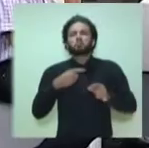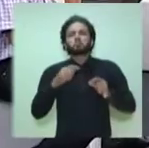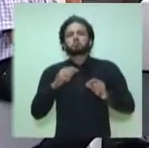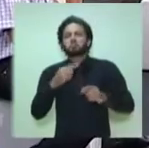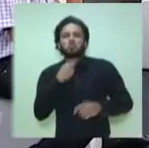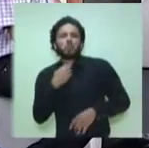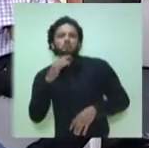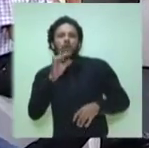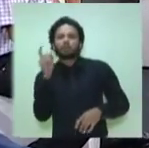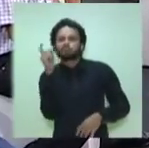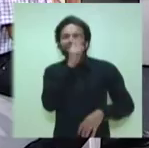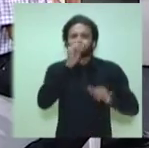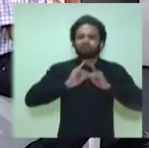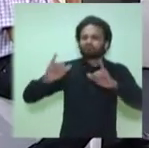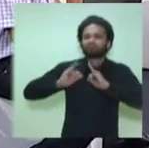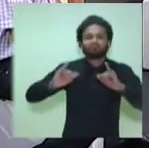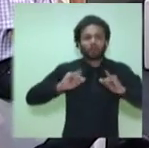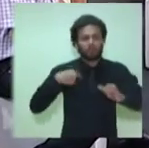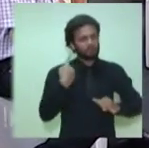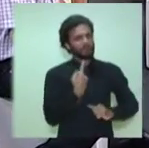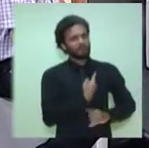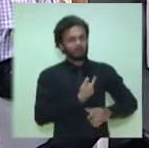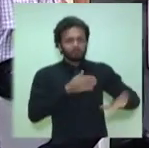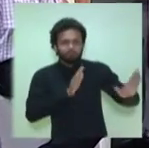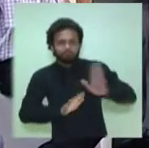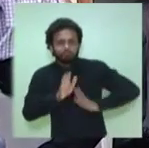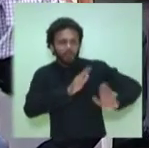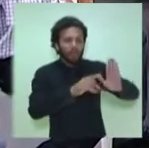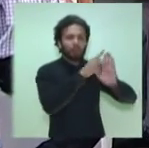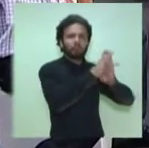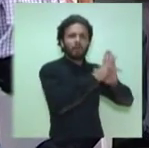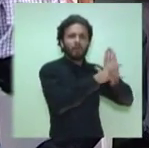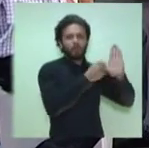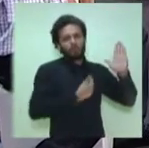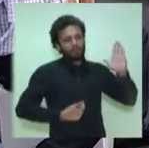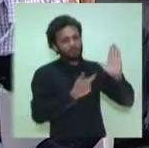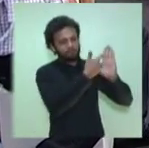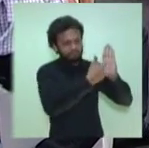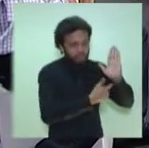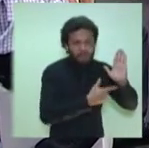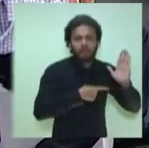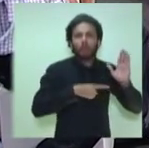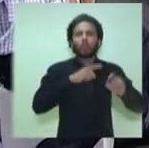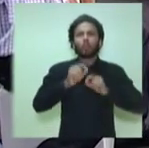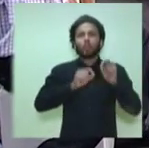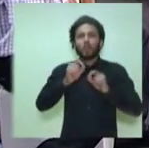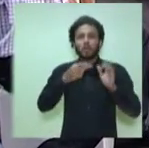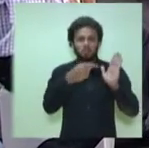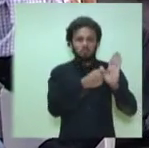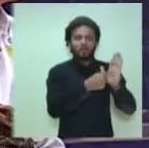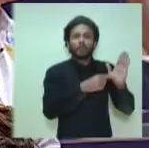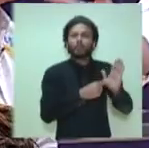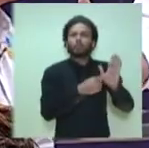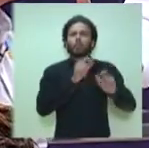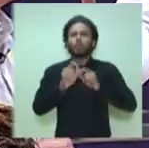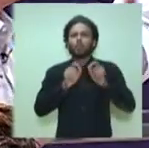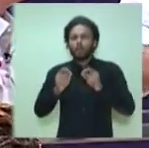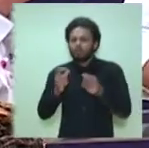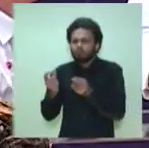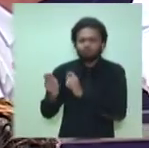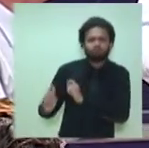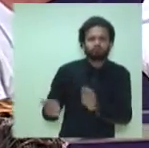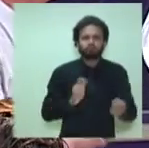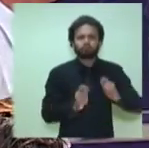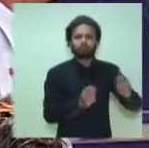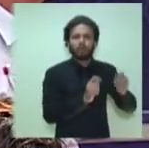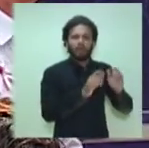ilusão para as pessoas. Nós tivemos muito cuidado de apresentar um plano de governo consistente, apontando a fonte de financiamento para cada um dos nossos